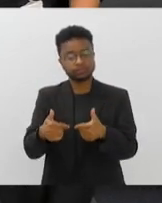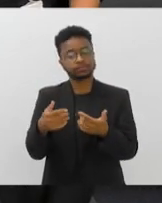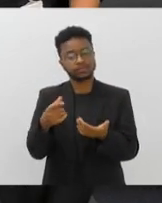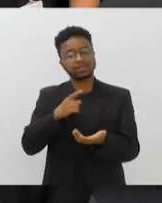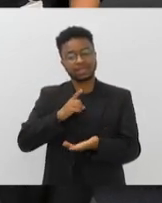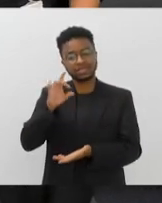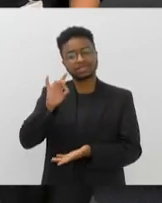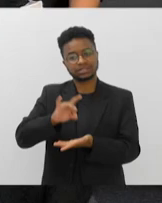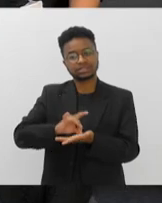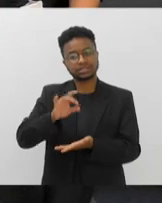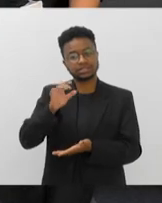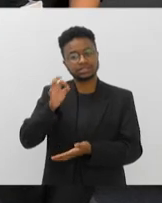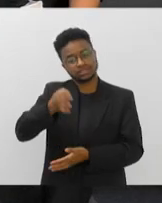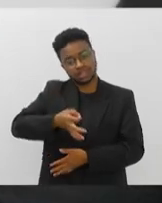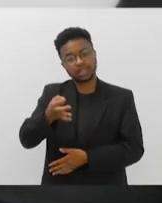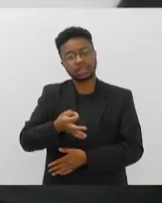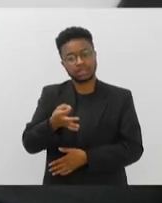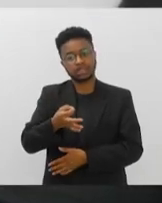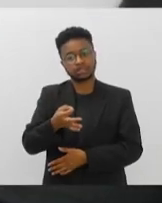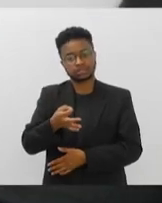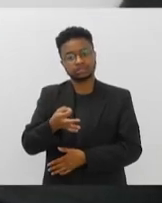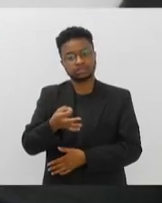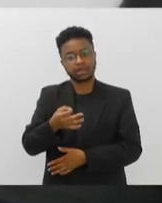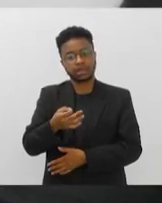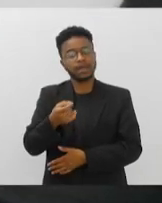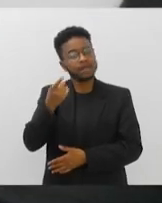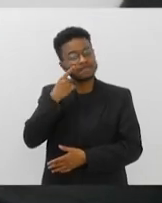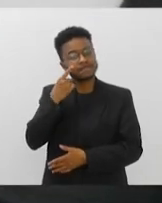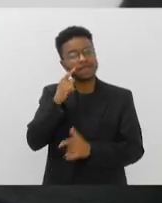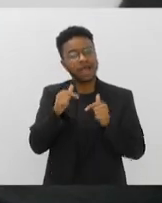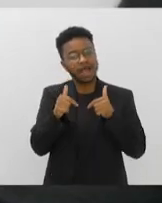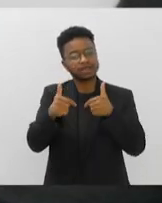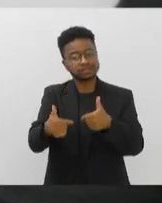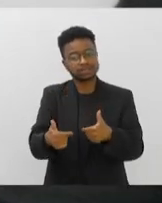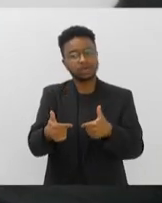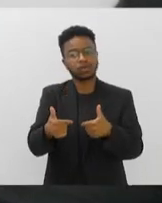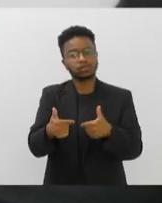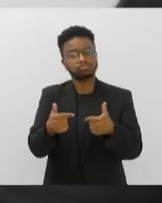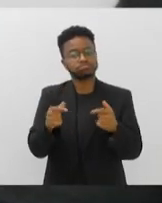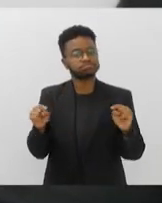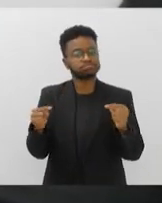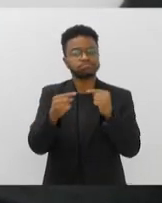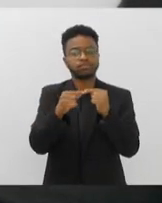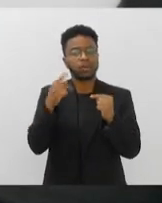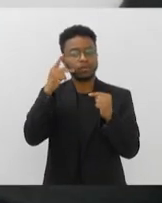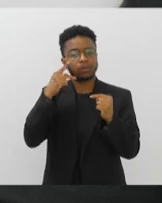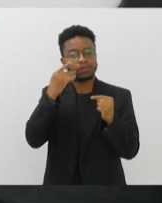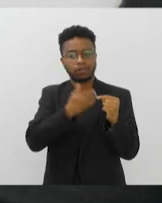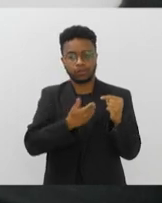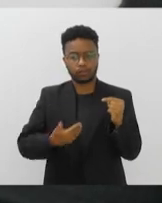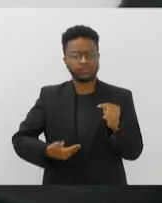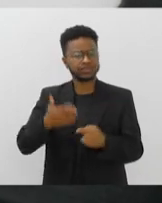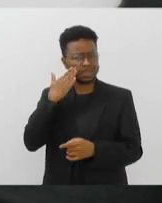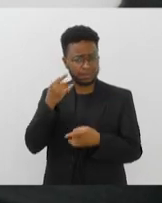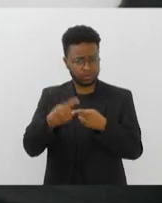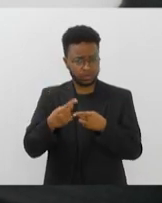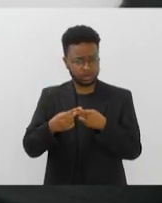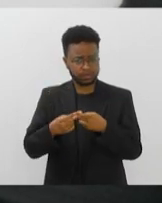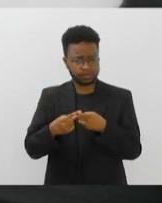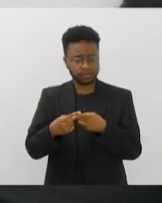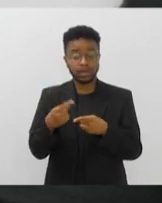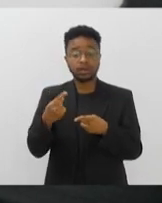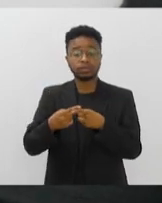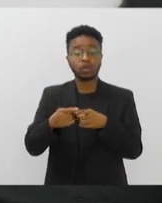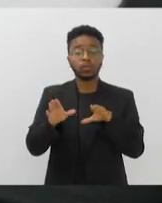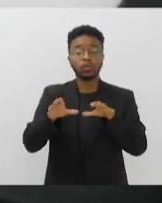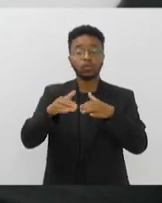certeza viriam ações que valem como política pública sabe por quê Porque os grupos de apoio